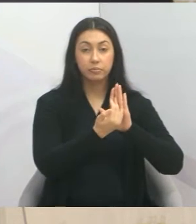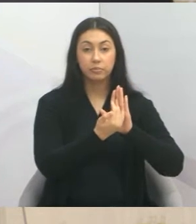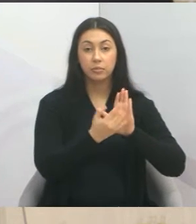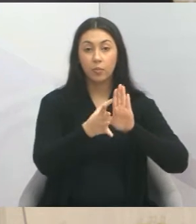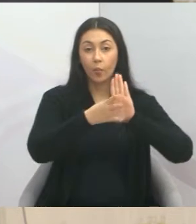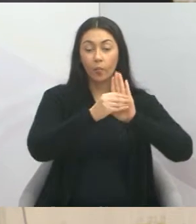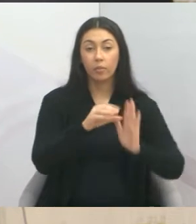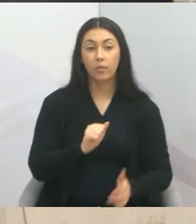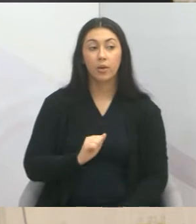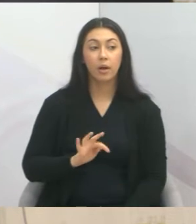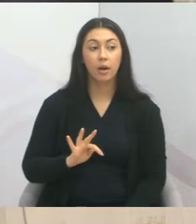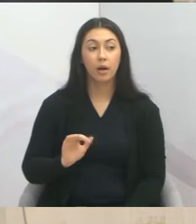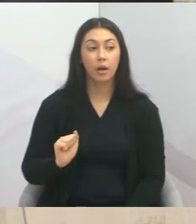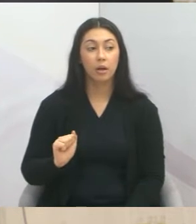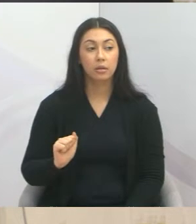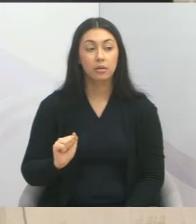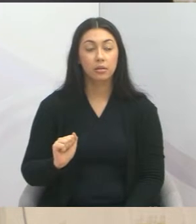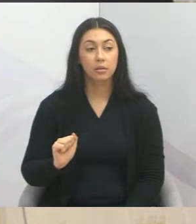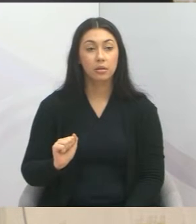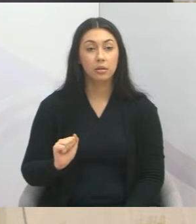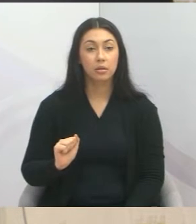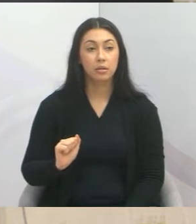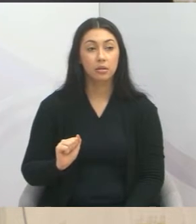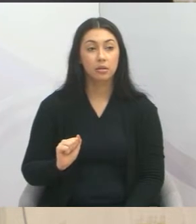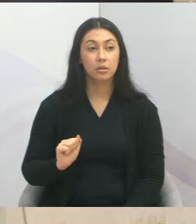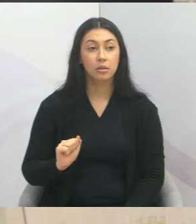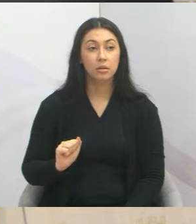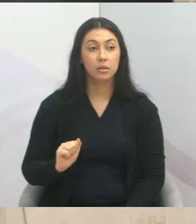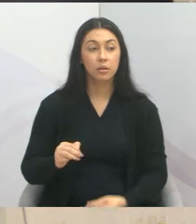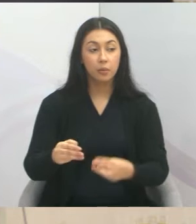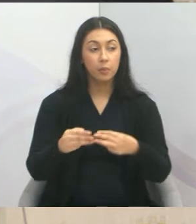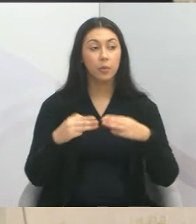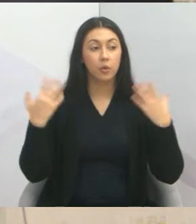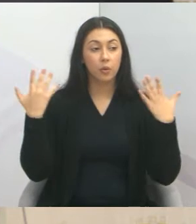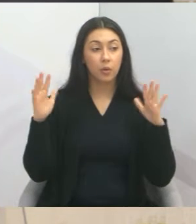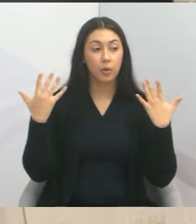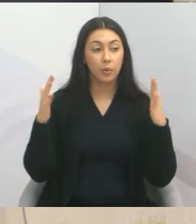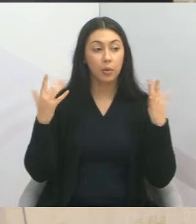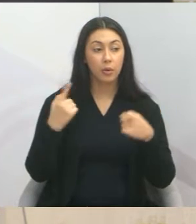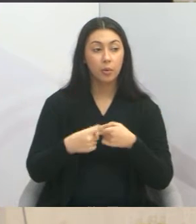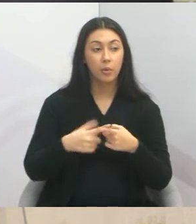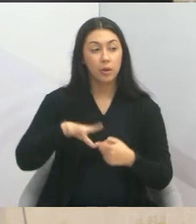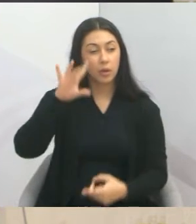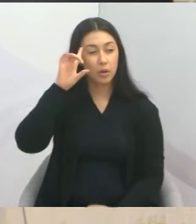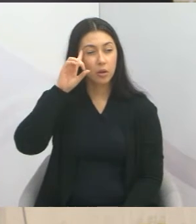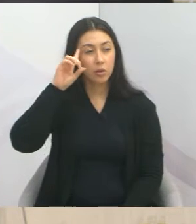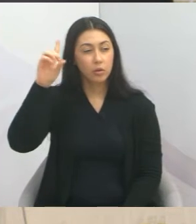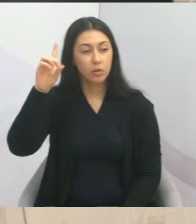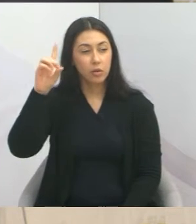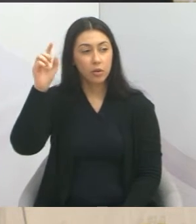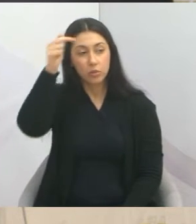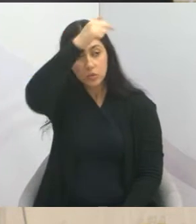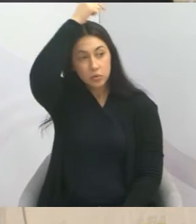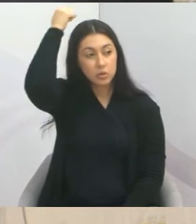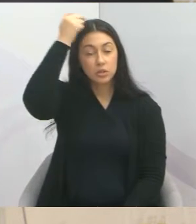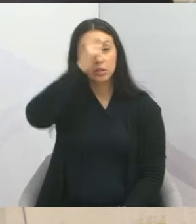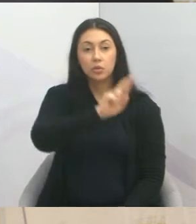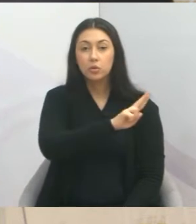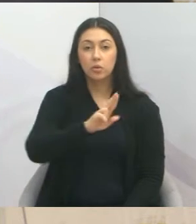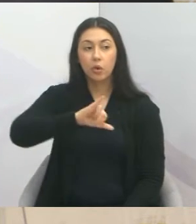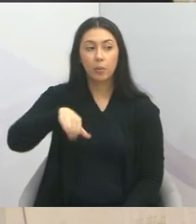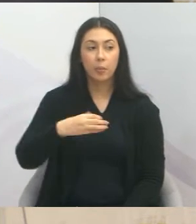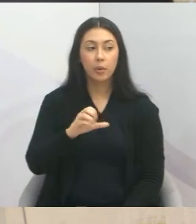consi na ata dos trabalhos da sessão o registro de emoção comemorativa pelo transcurso do dia do São João é comemorado